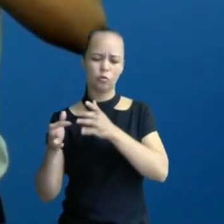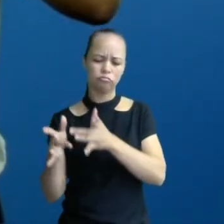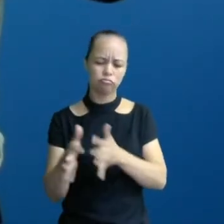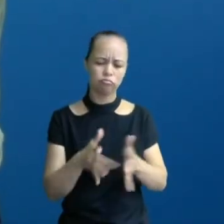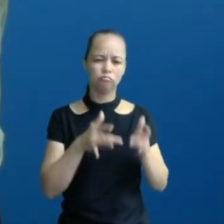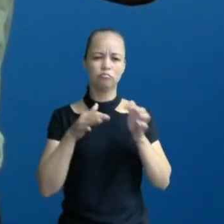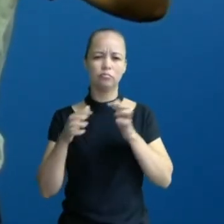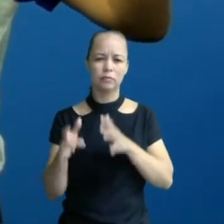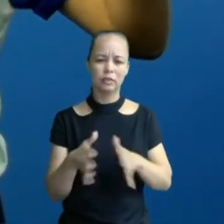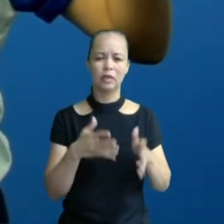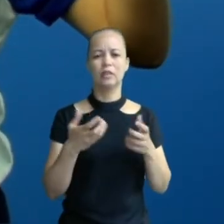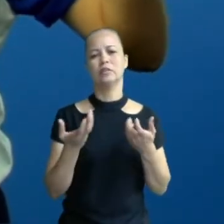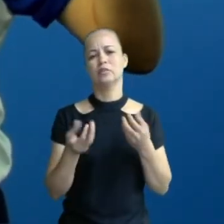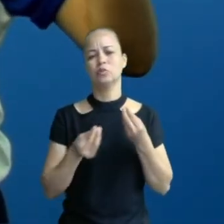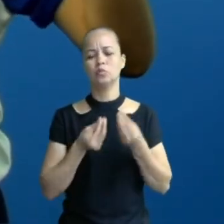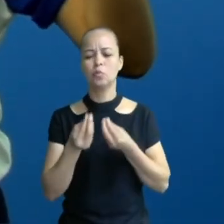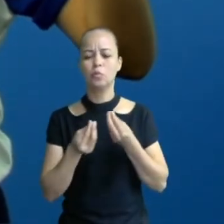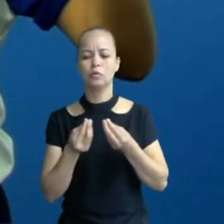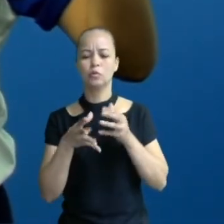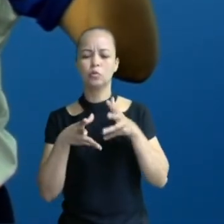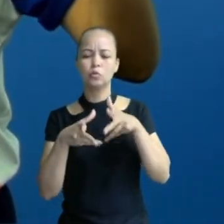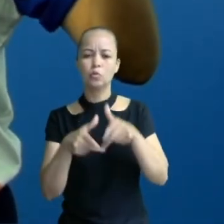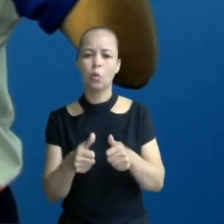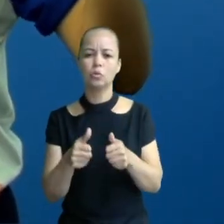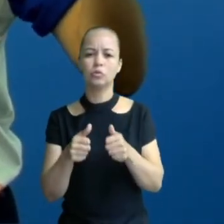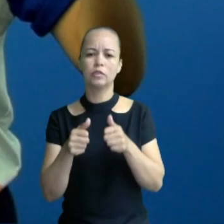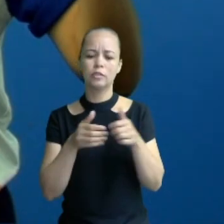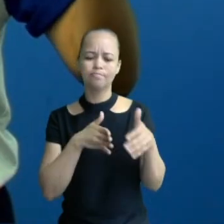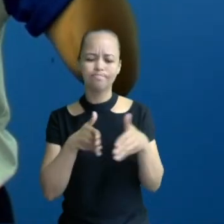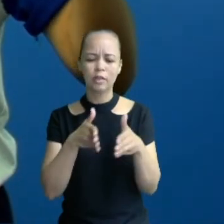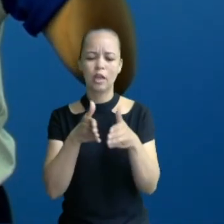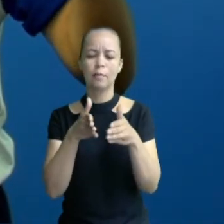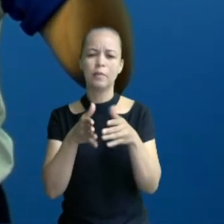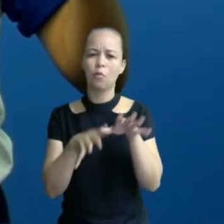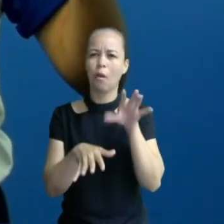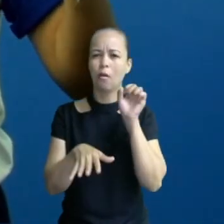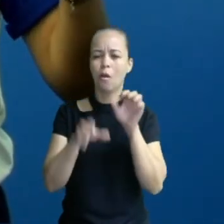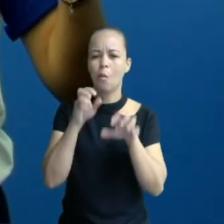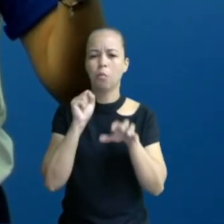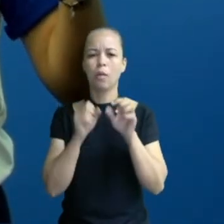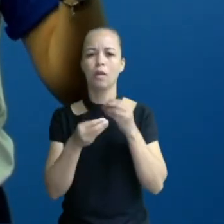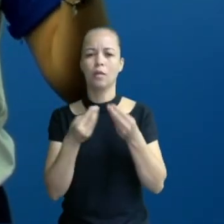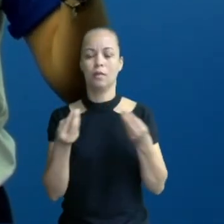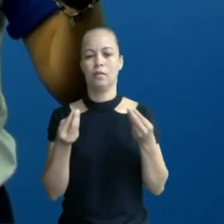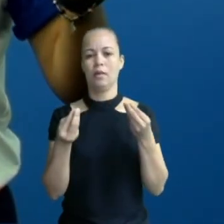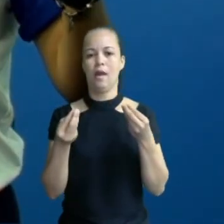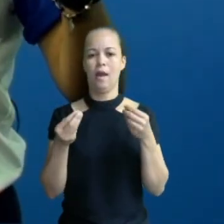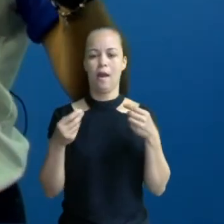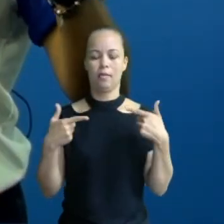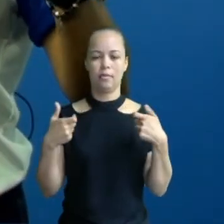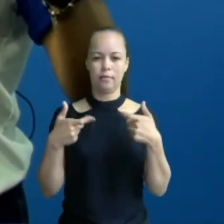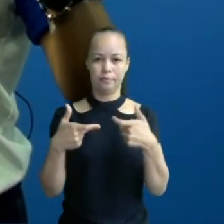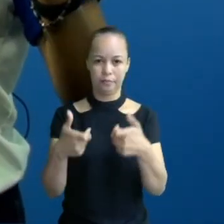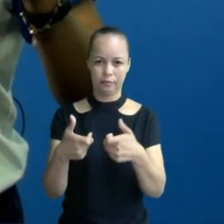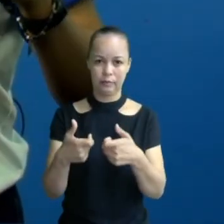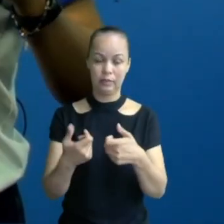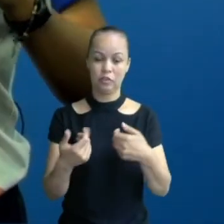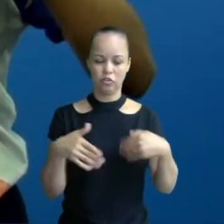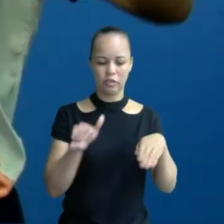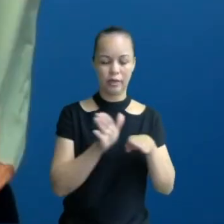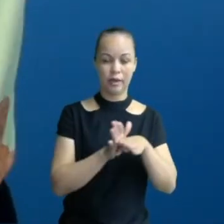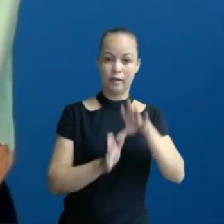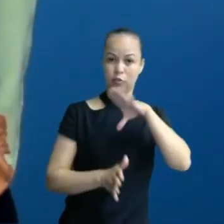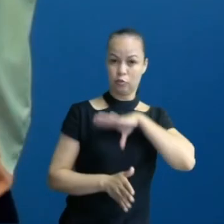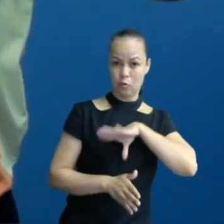vimos todos esses parâmetros, vimos todos esses caminhos que se houve até essa batalha. Da chegada dos